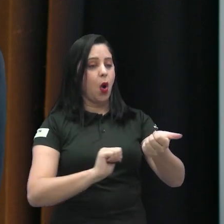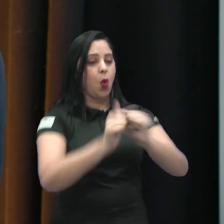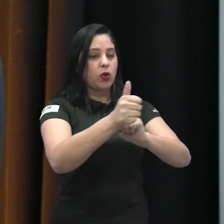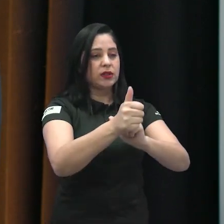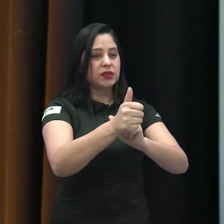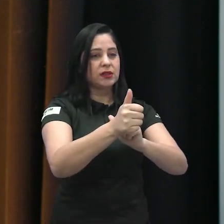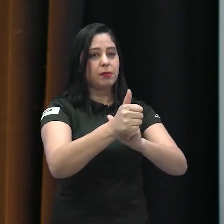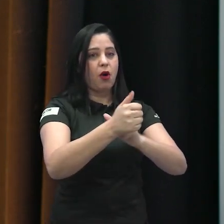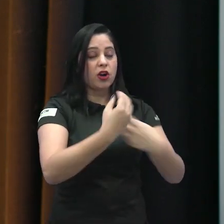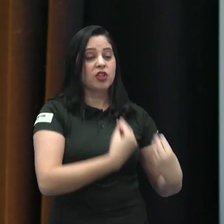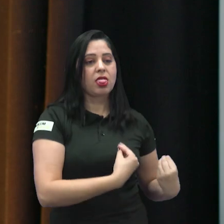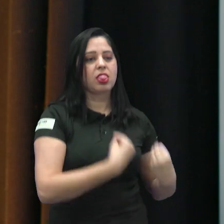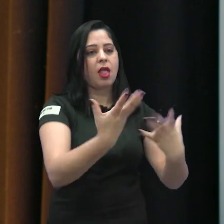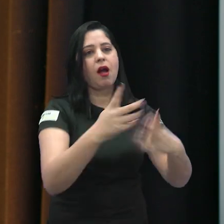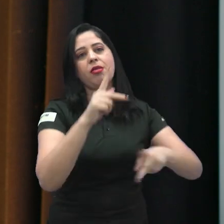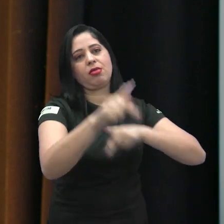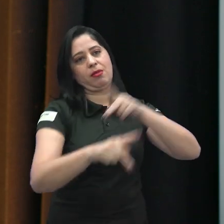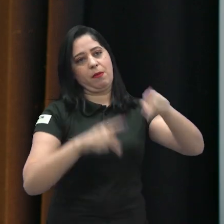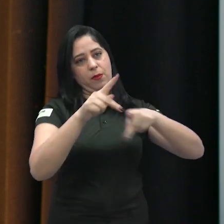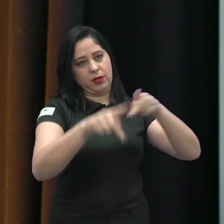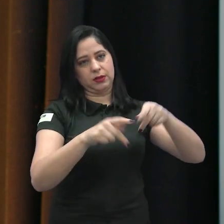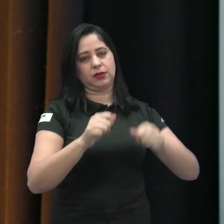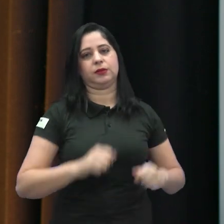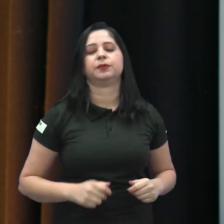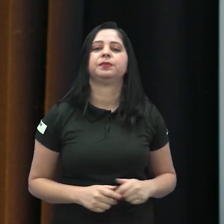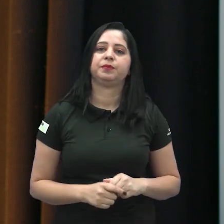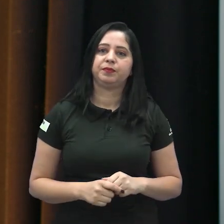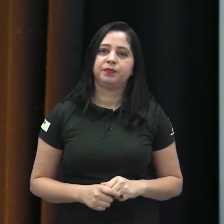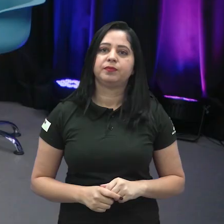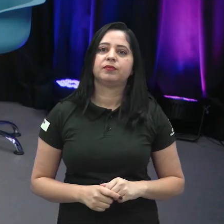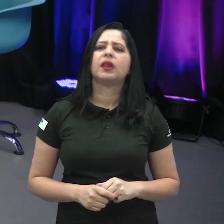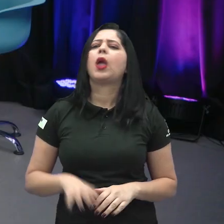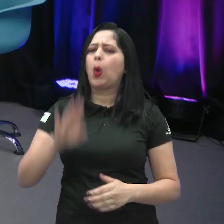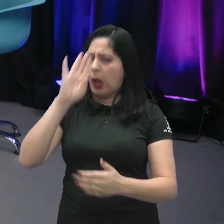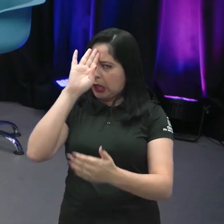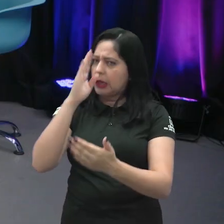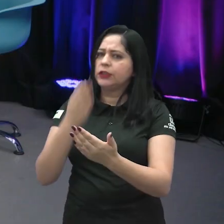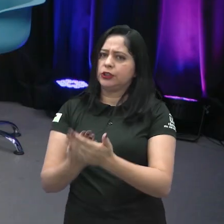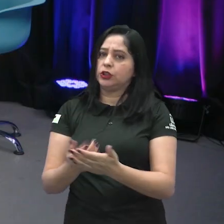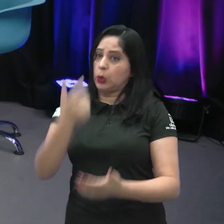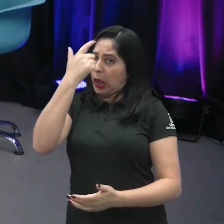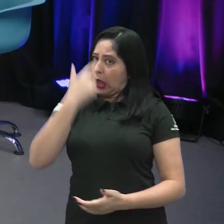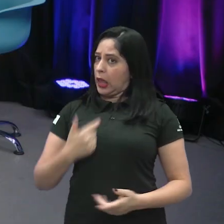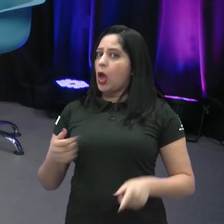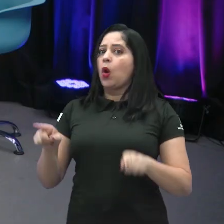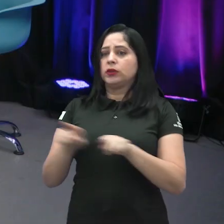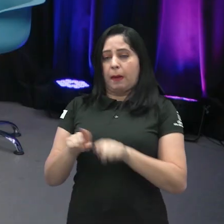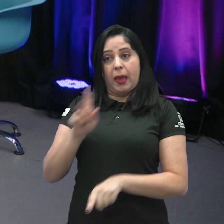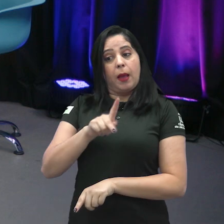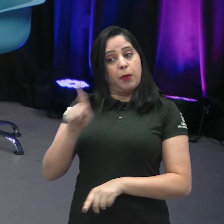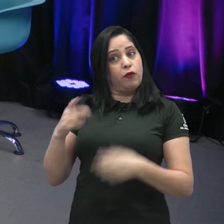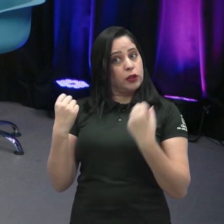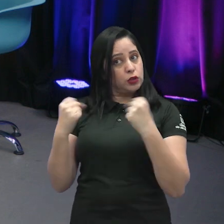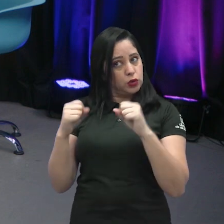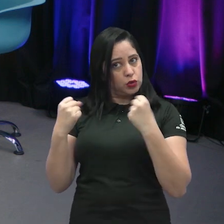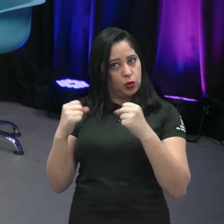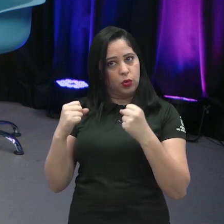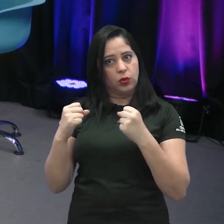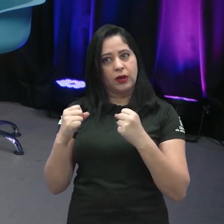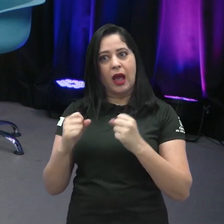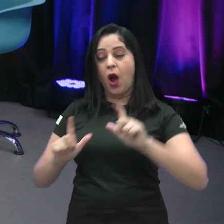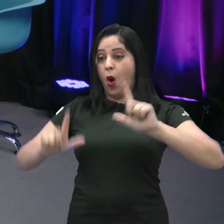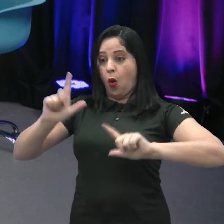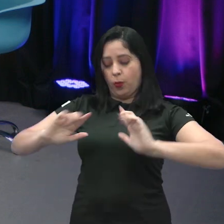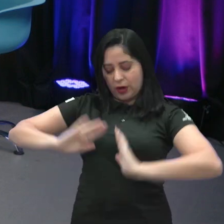esporte traz para toda a população através das políticas públicas. Eu também acredito nisso, eu também sou educadora física, o Inspiração